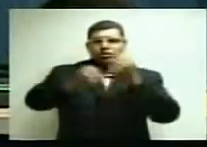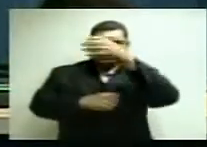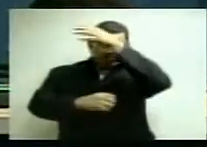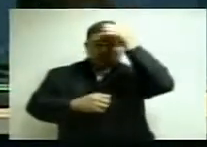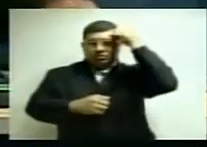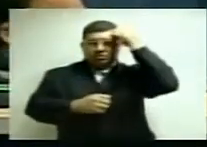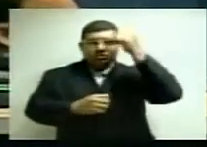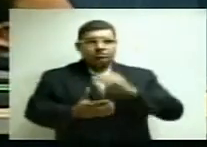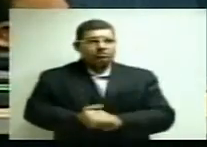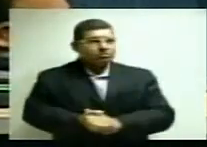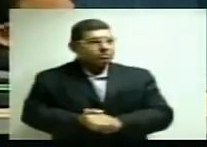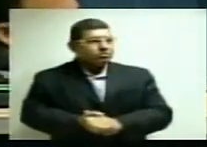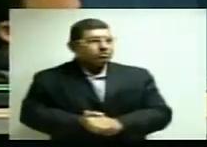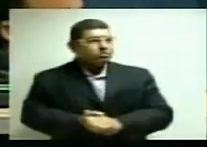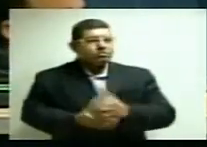Manaus.